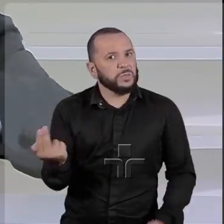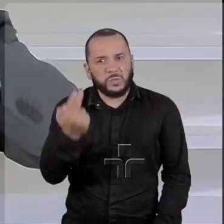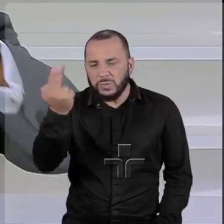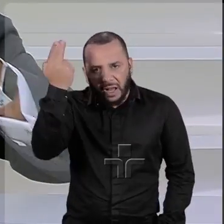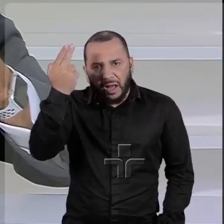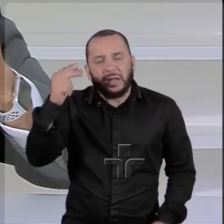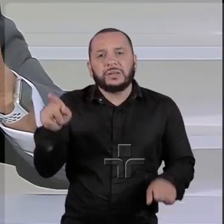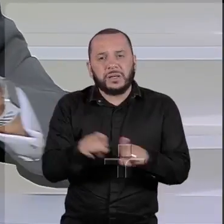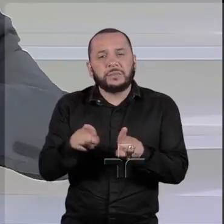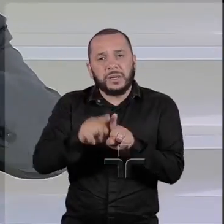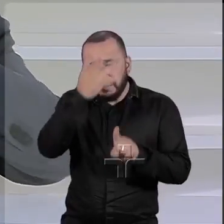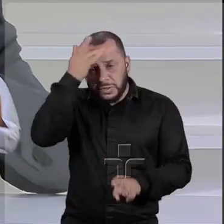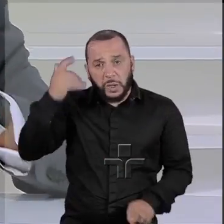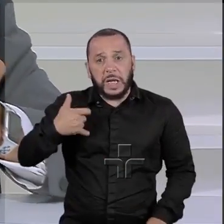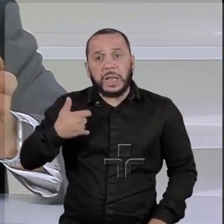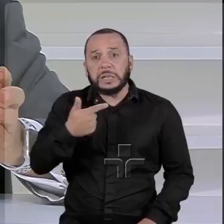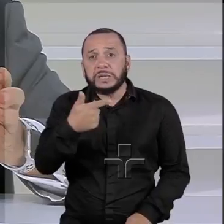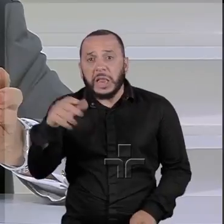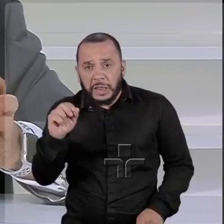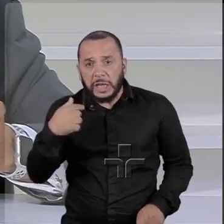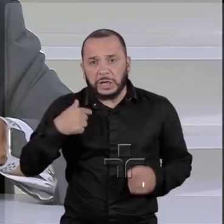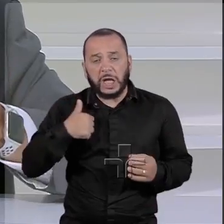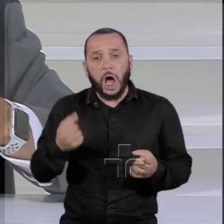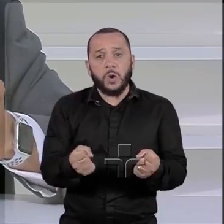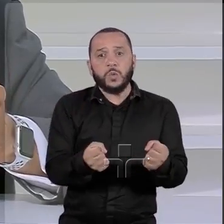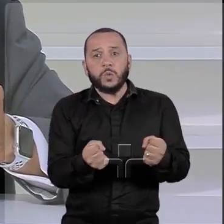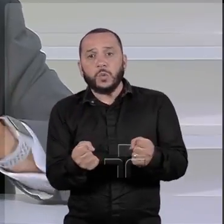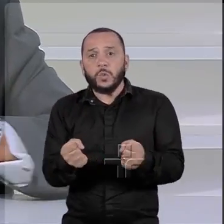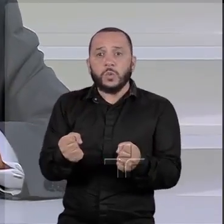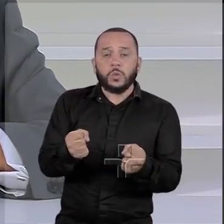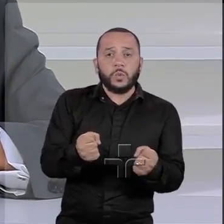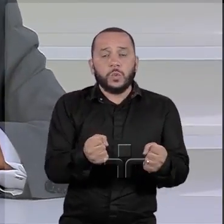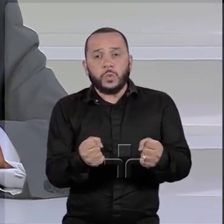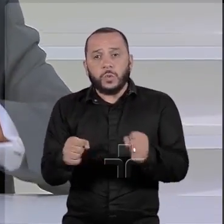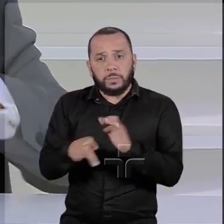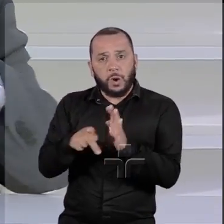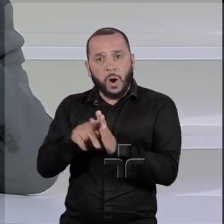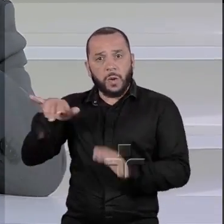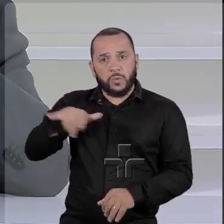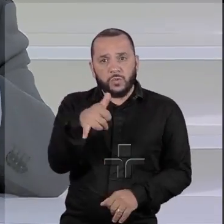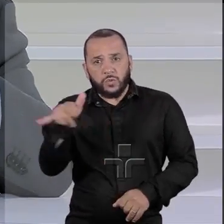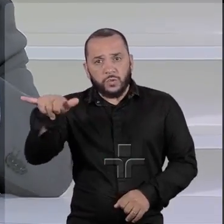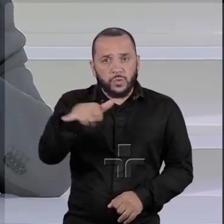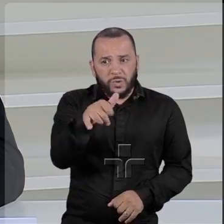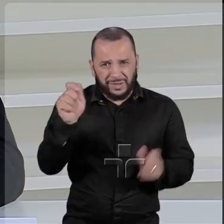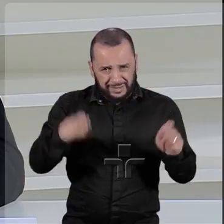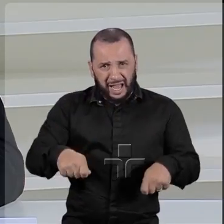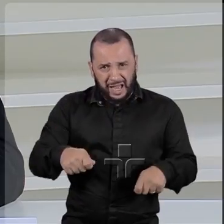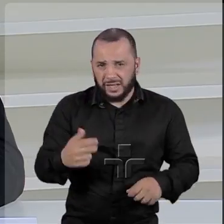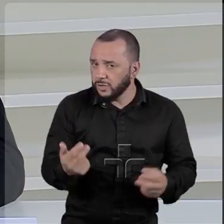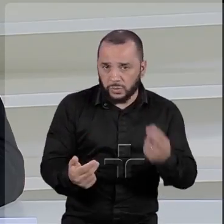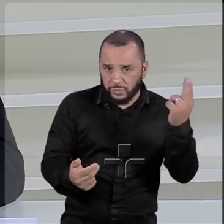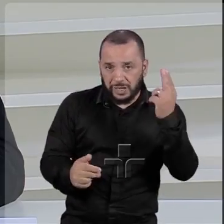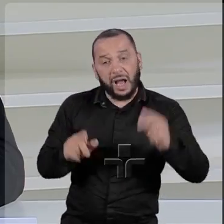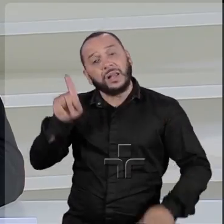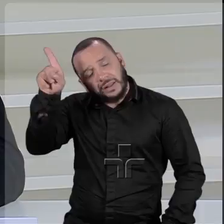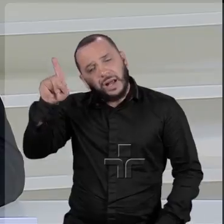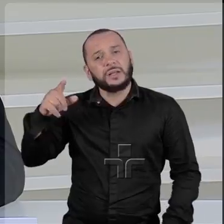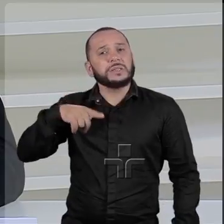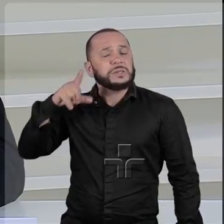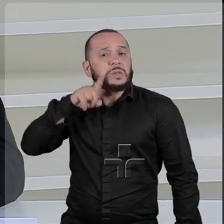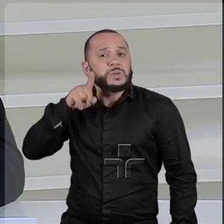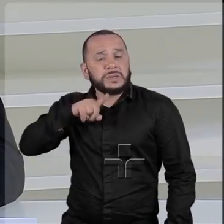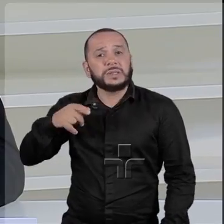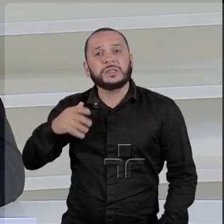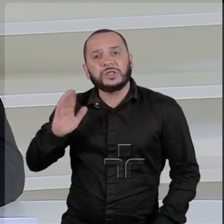um brigadeiro de 70 anos pilotando um jato de última geração. Então, lá nos Estados Unidos, se eu não me engano, a partir de 15 anos,